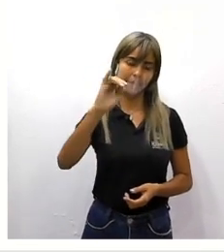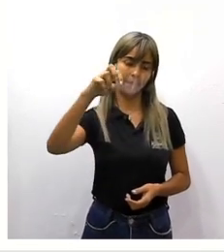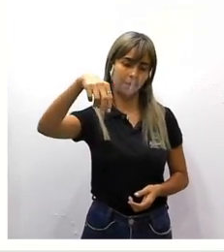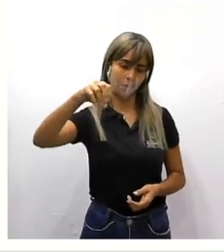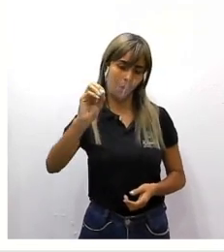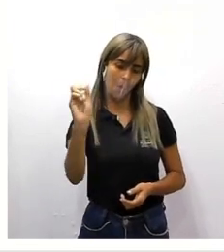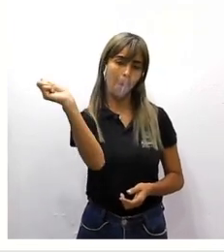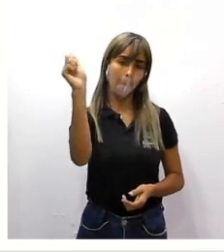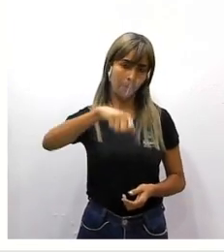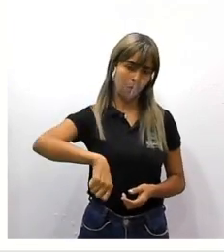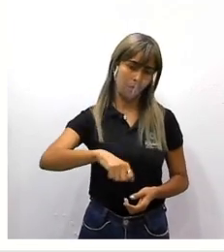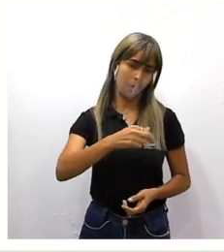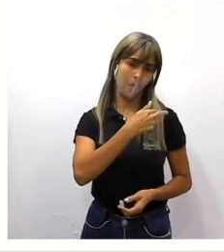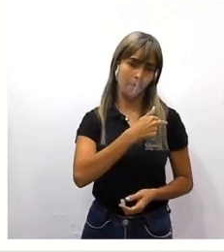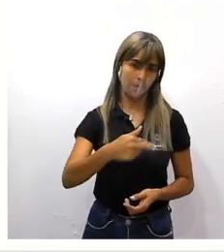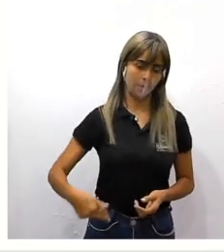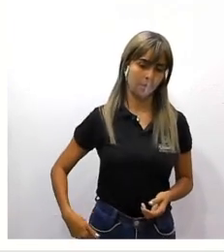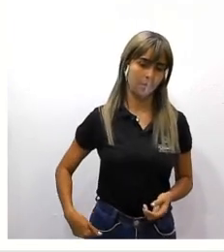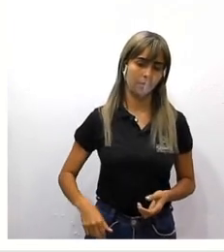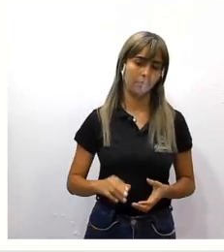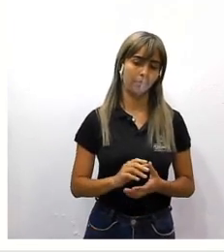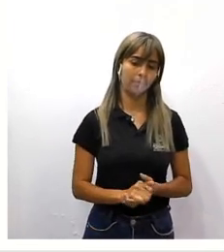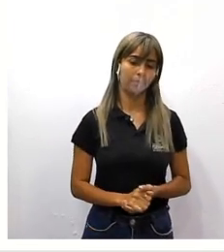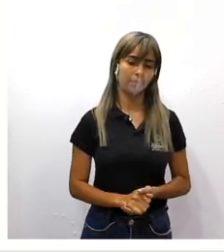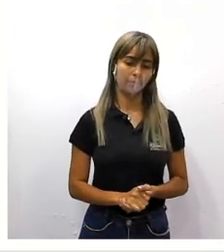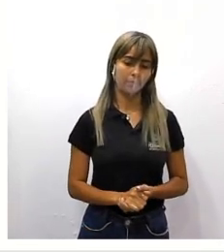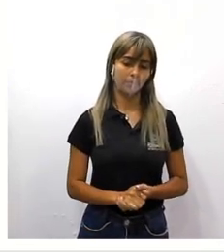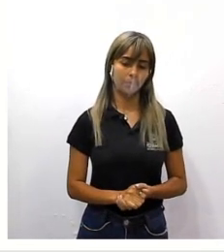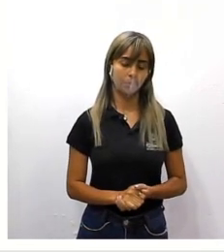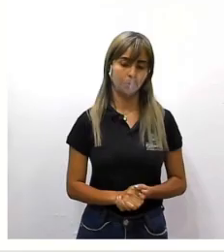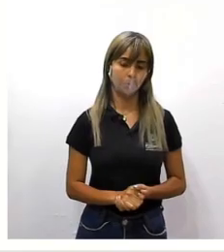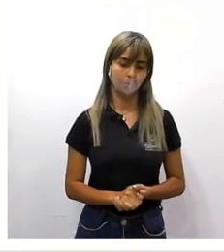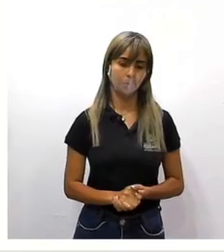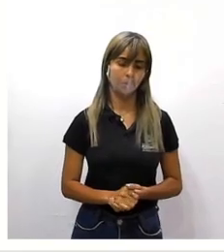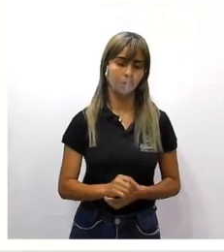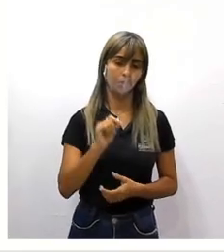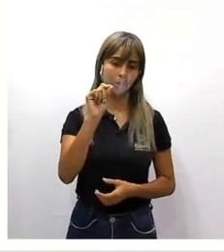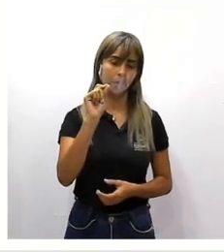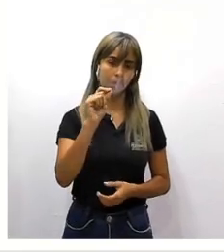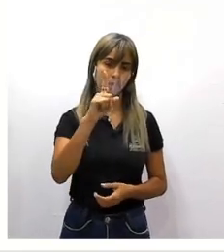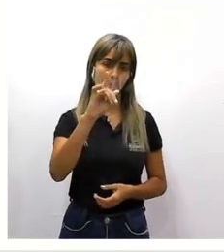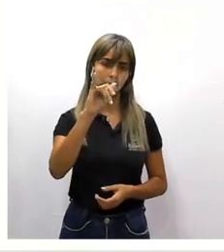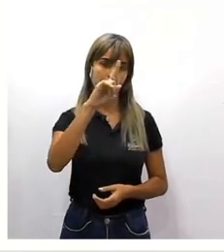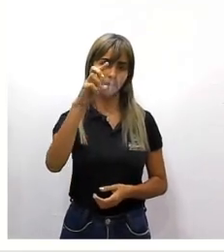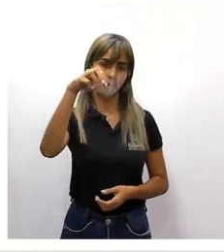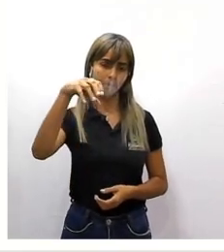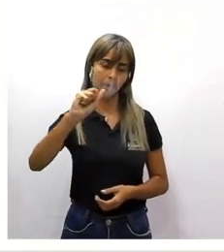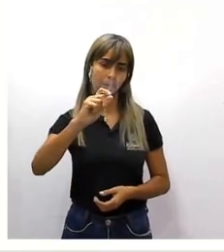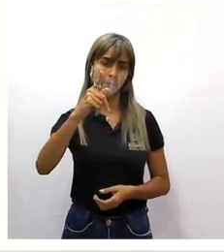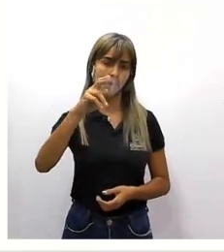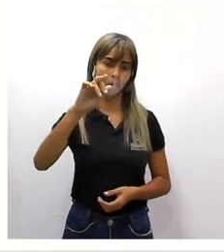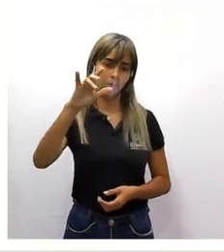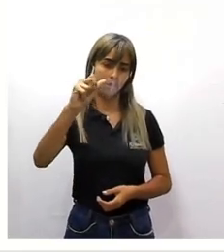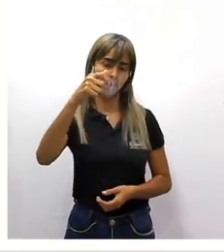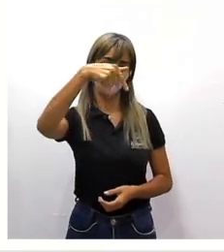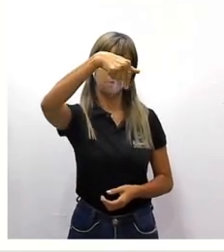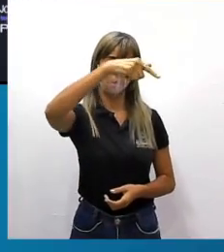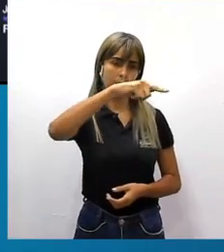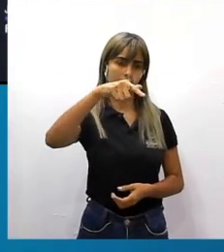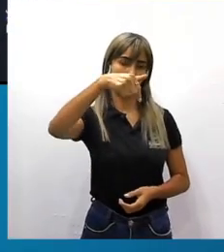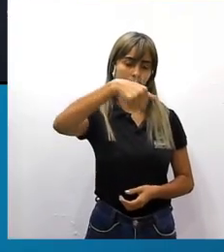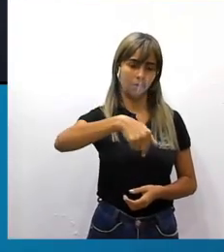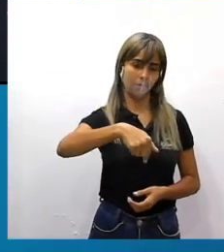pode representar isso aí daqui a pouco, só um minutinho. Então, o que é a dízima periódica? Veja aí, 7 sobre 9